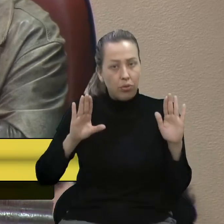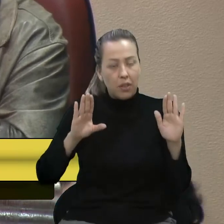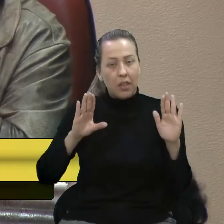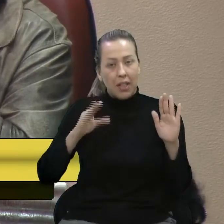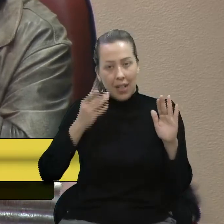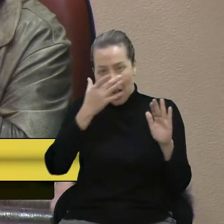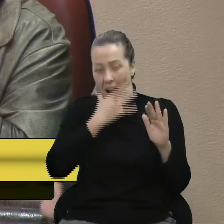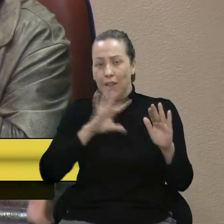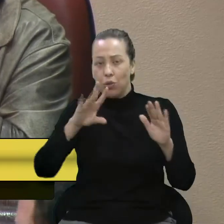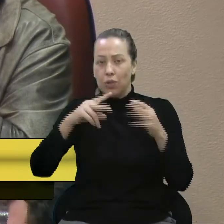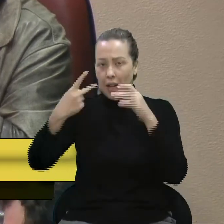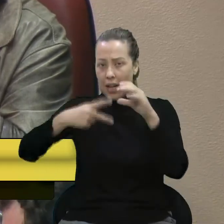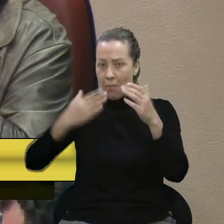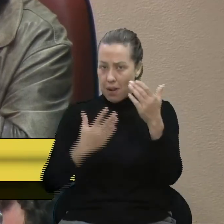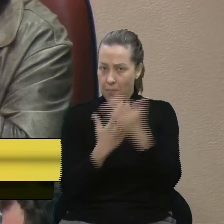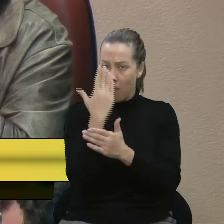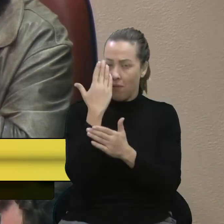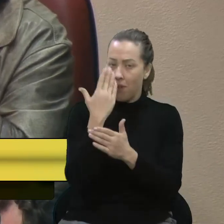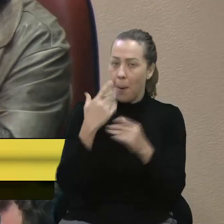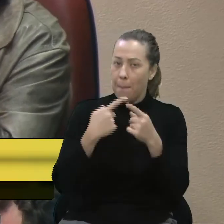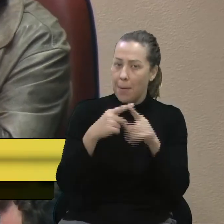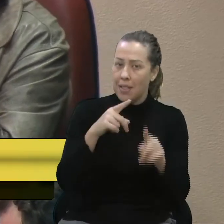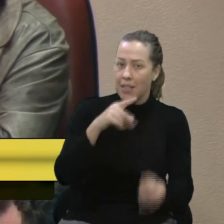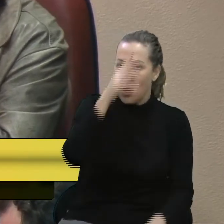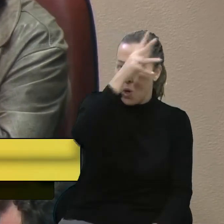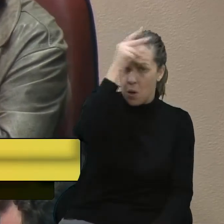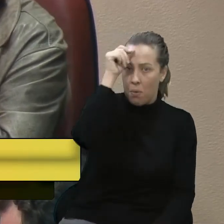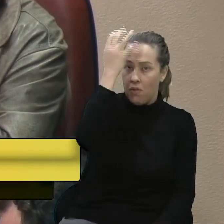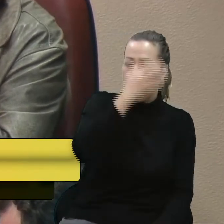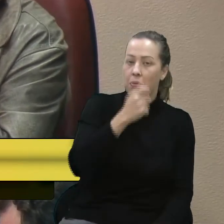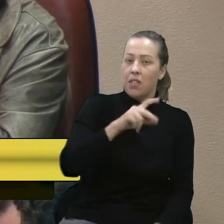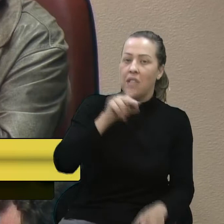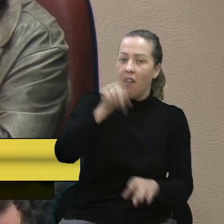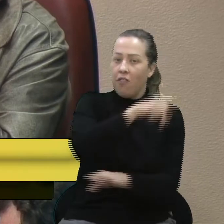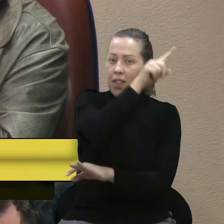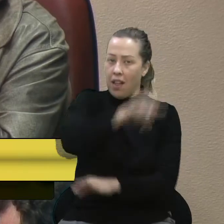para o seu projeto, mas que o prefeito deve vetar.